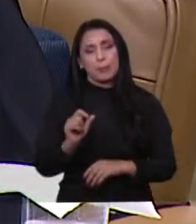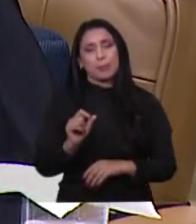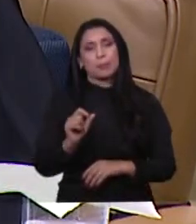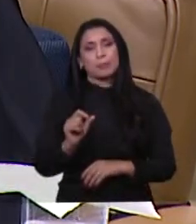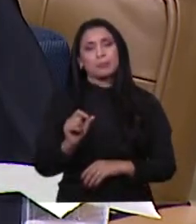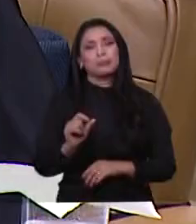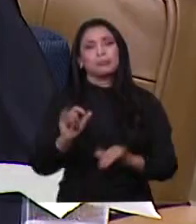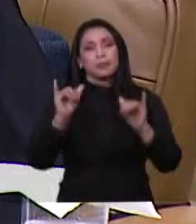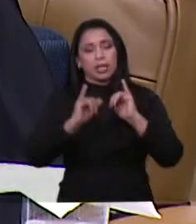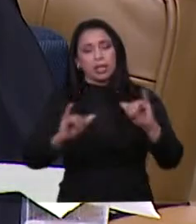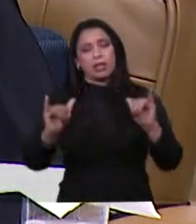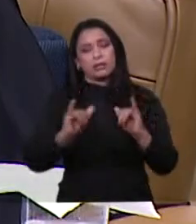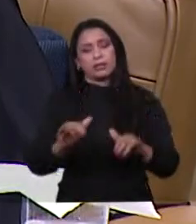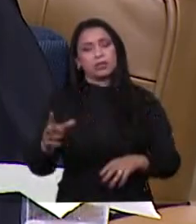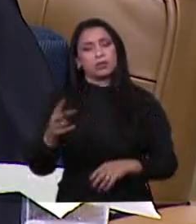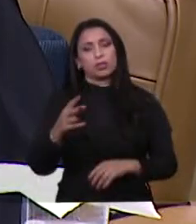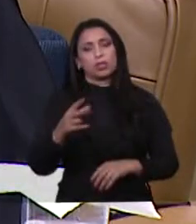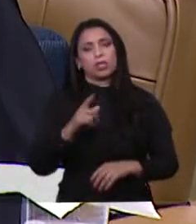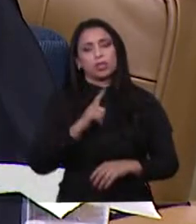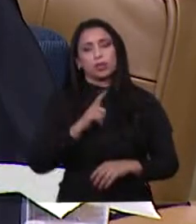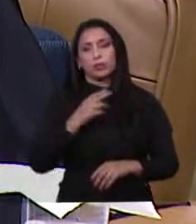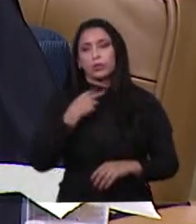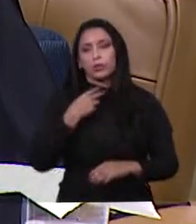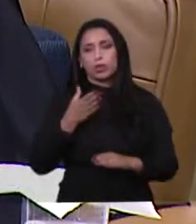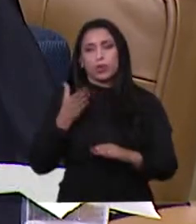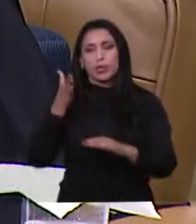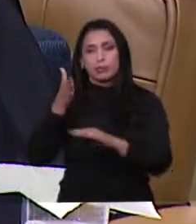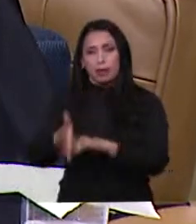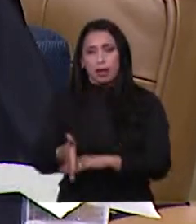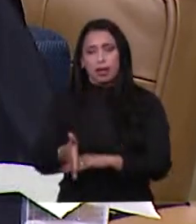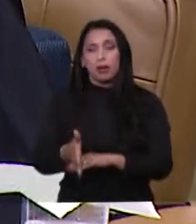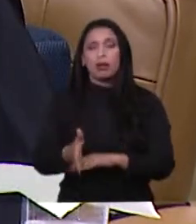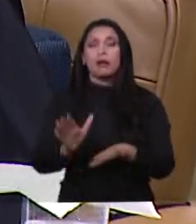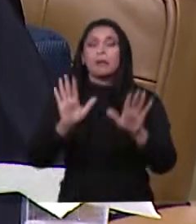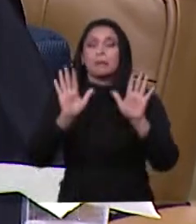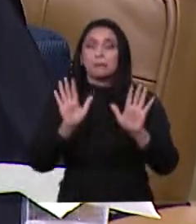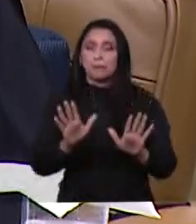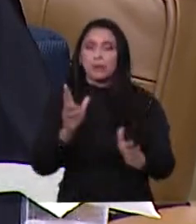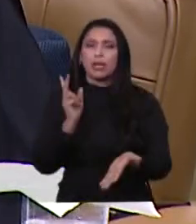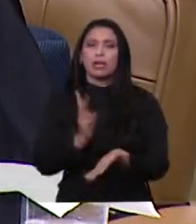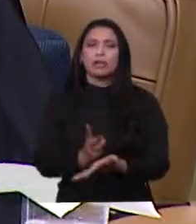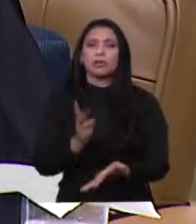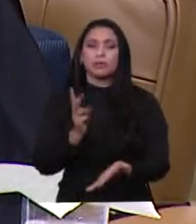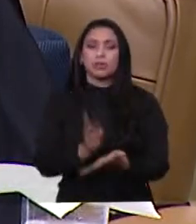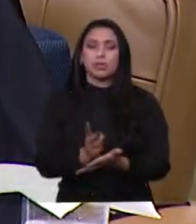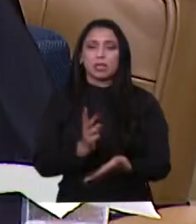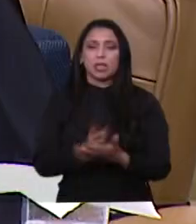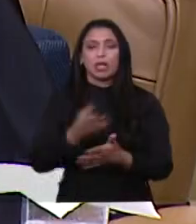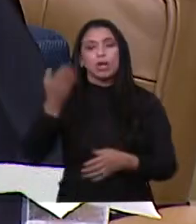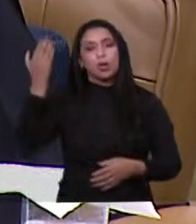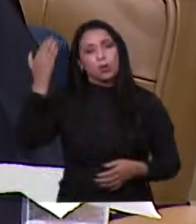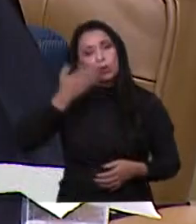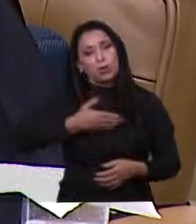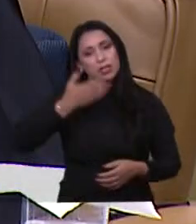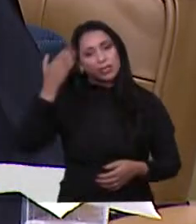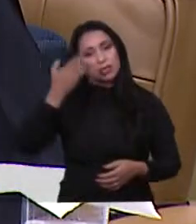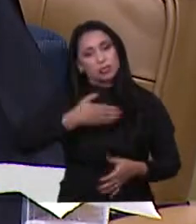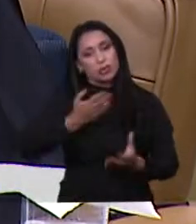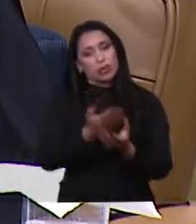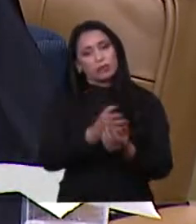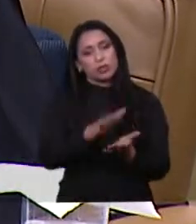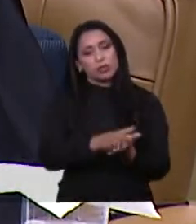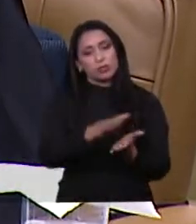constitui aviso de que não poderia ser ultrapassado. Com efeito, diante dessas provas constantes nos